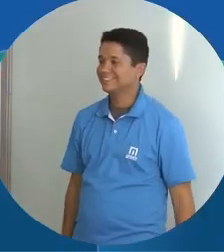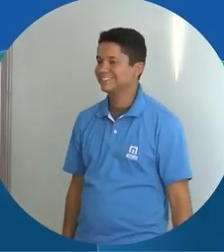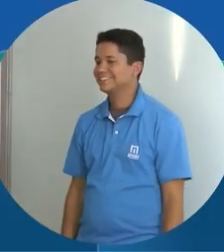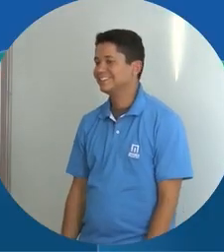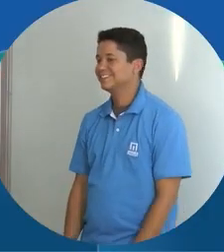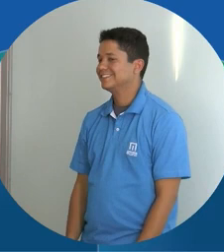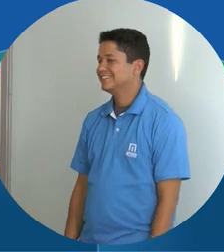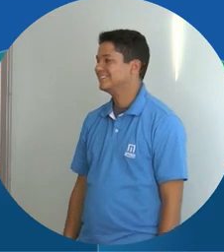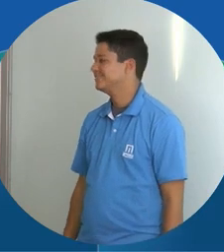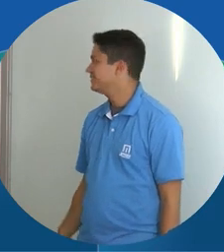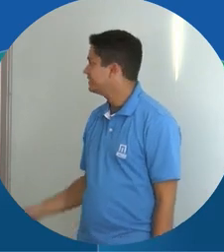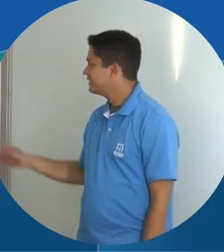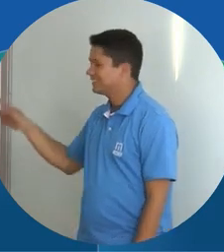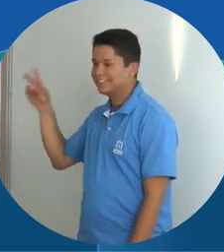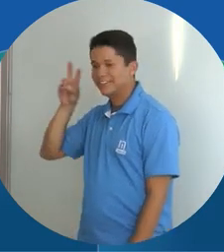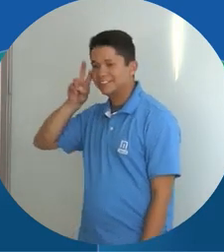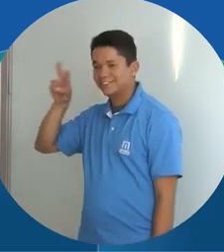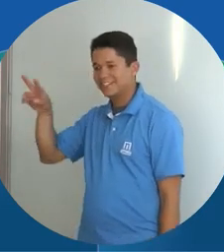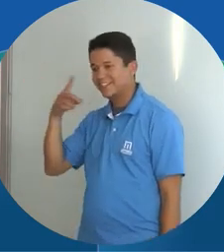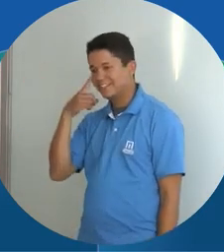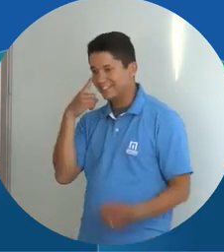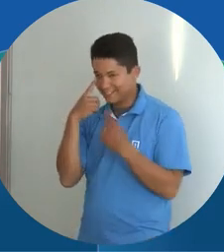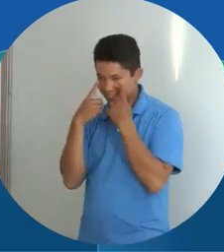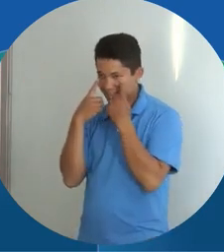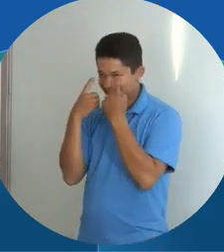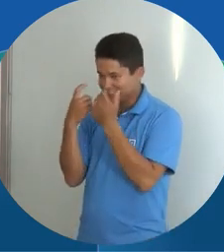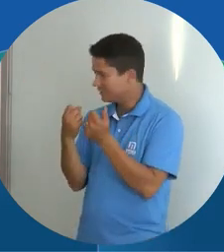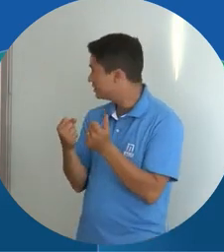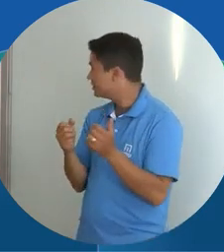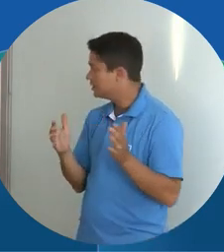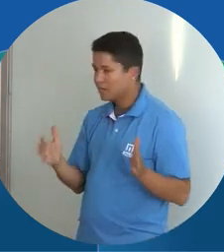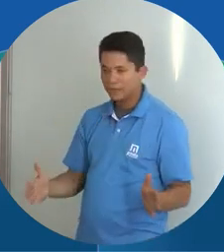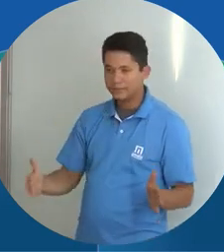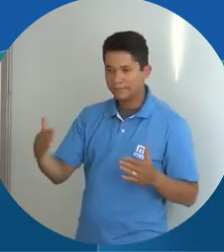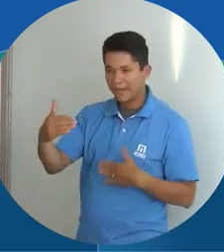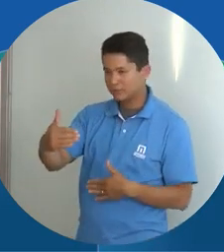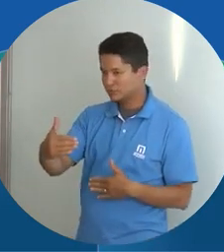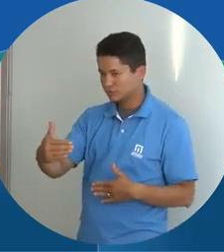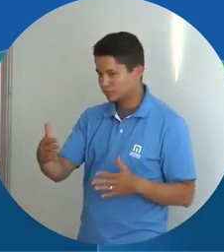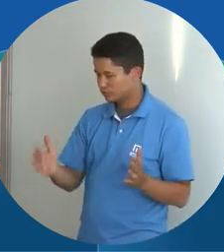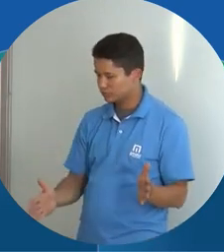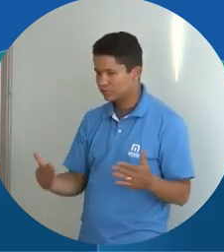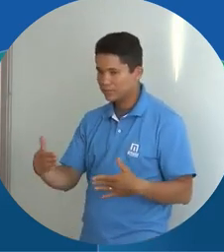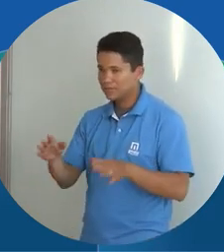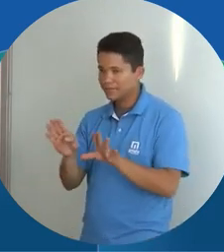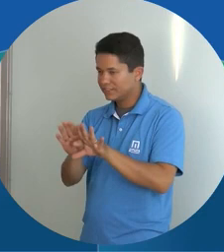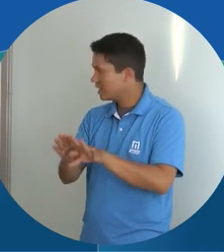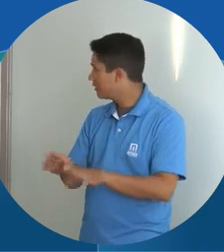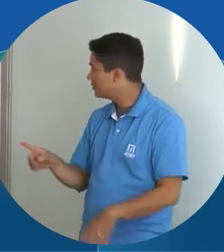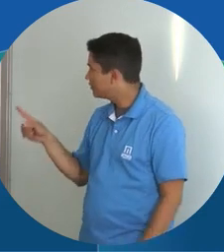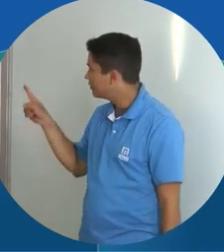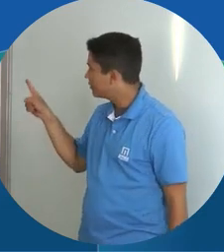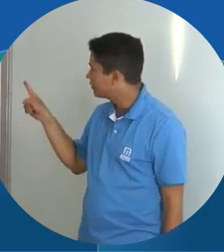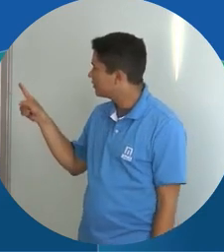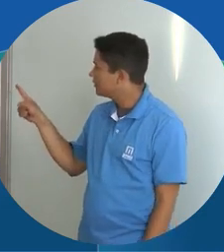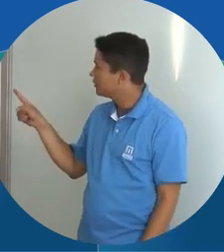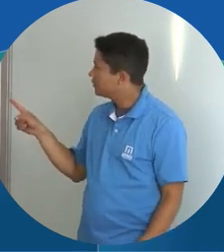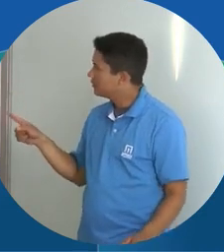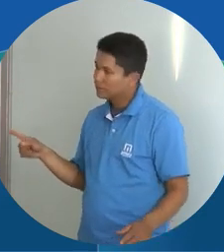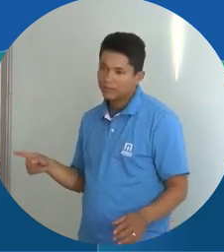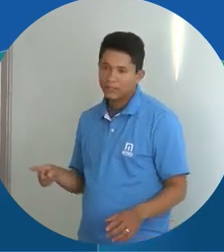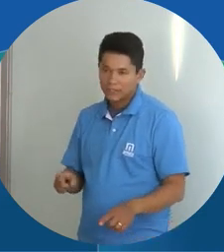então, aqui a gente vê, interessante, é o espaço bem confinado, né? Então, a gente tem aqui o operário, já em processo